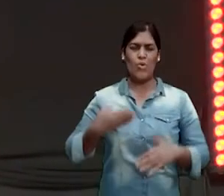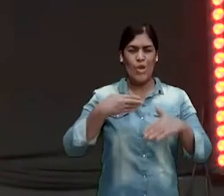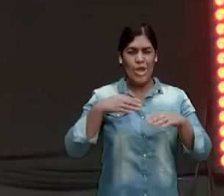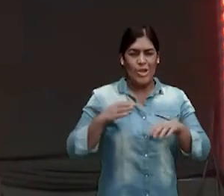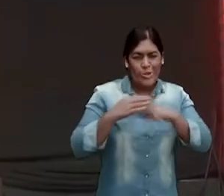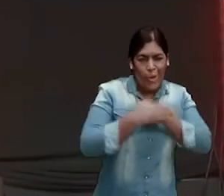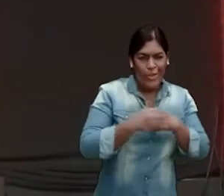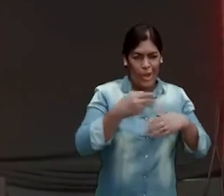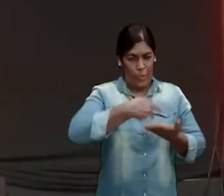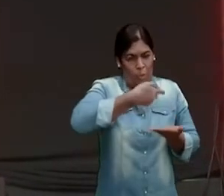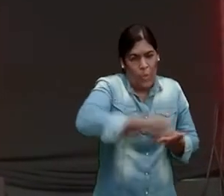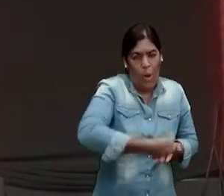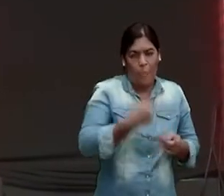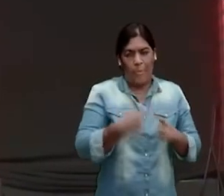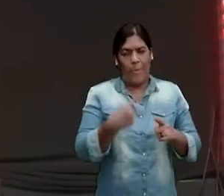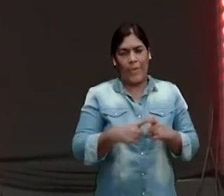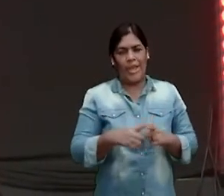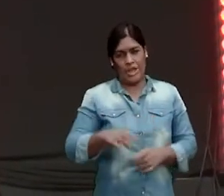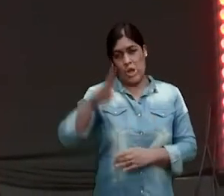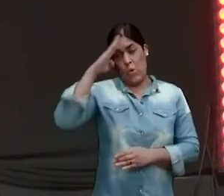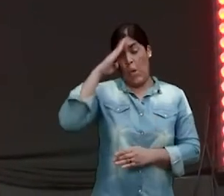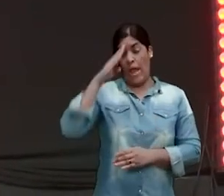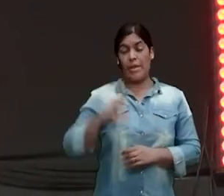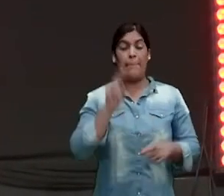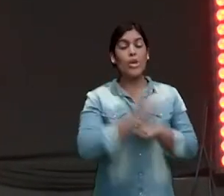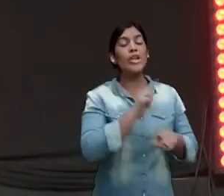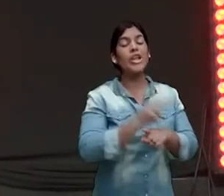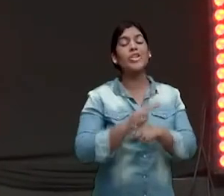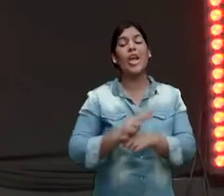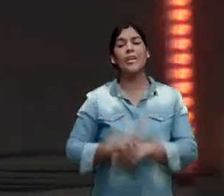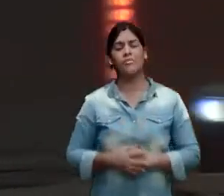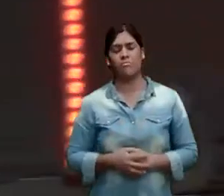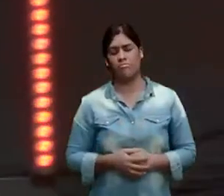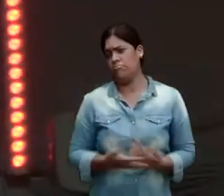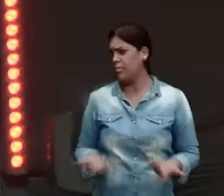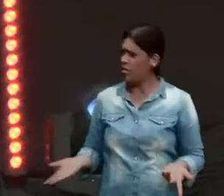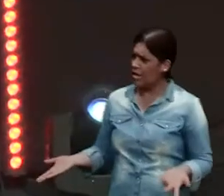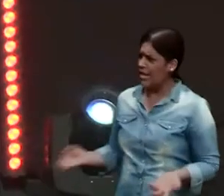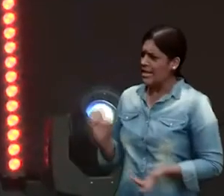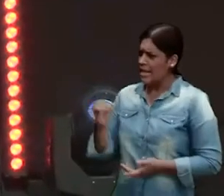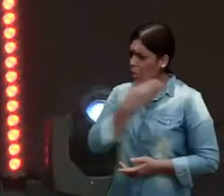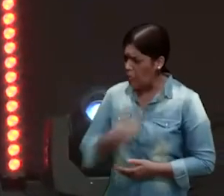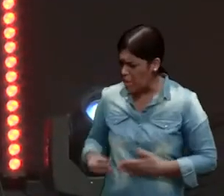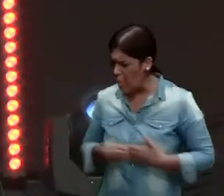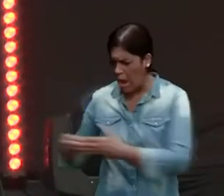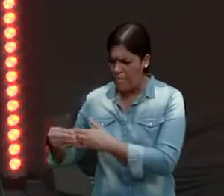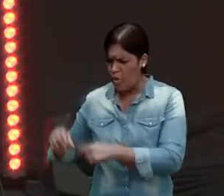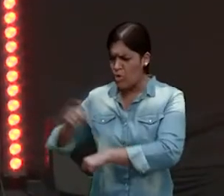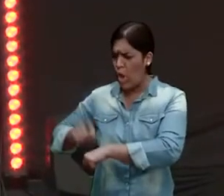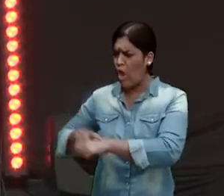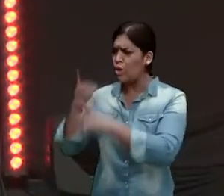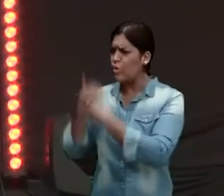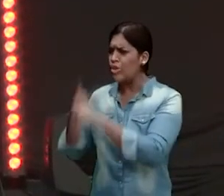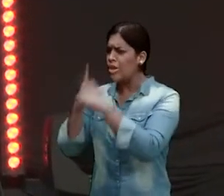o corpo dele porque o governo tinha guardas Protegendo o túmulo então comendo poder elevador se o governo levou na hora